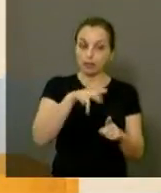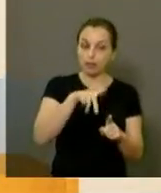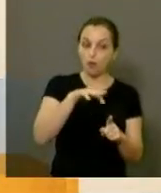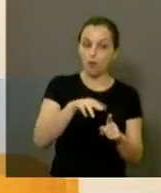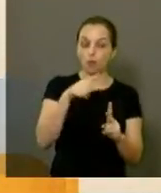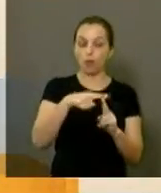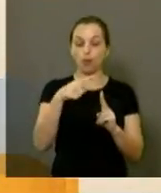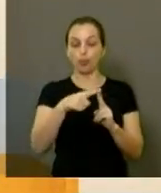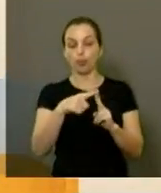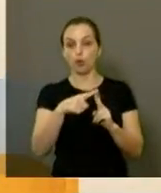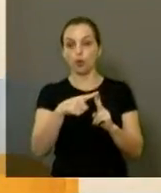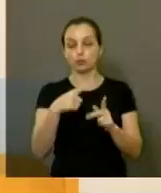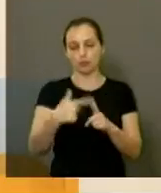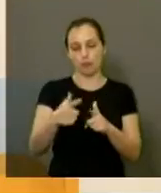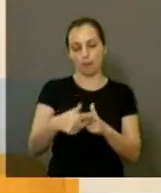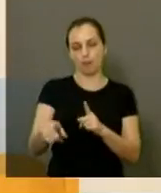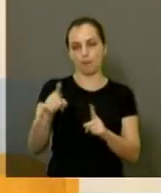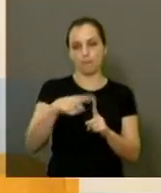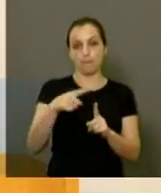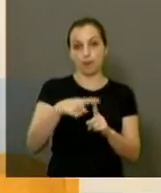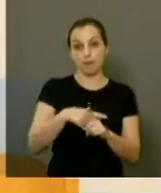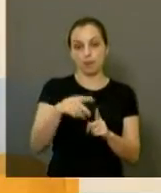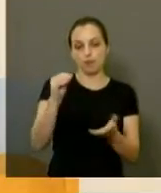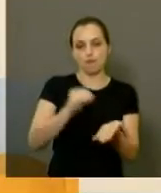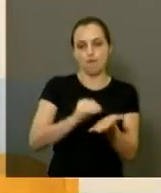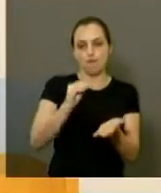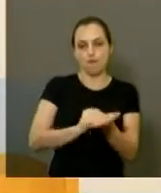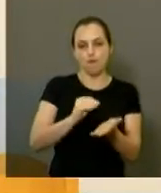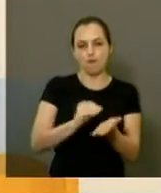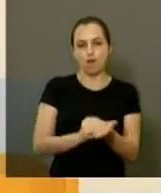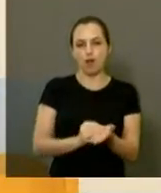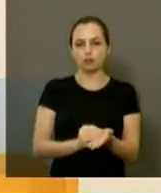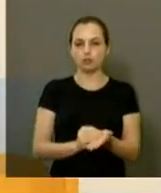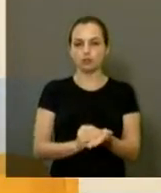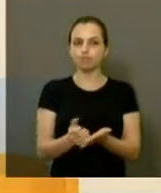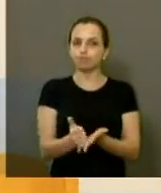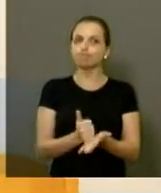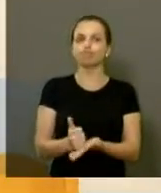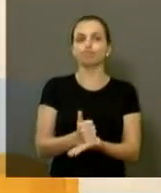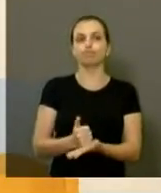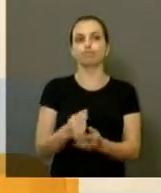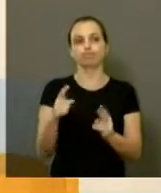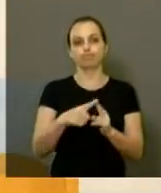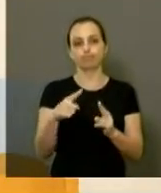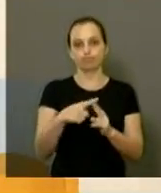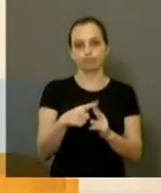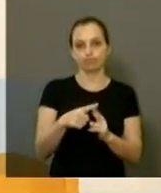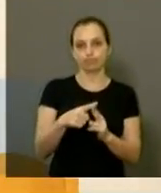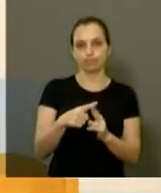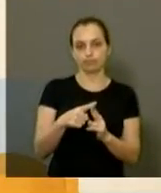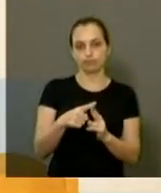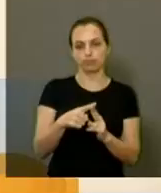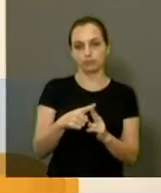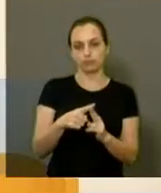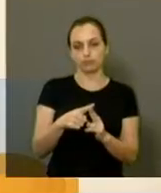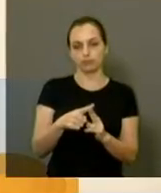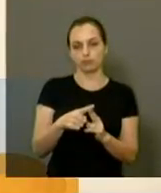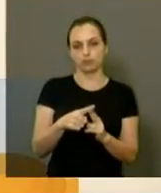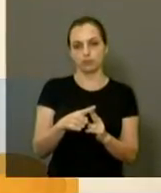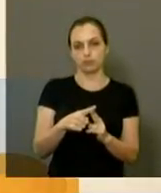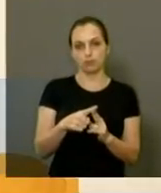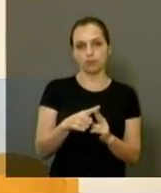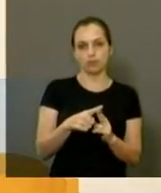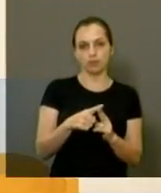que ela está imbuída de falta de consistência. E segundo, que ela está imbuída